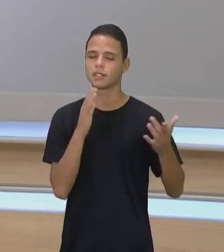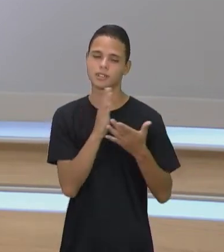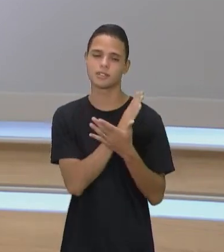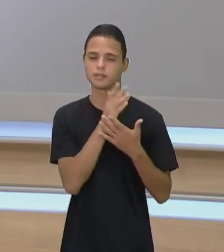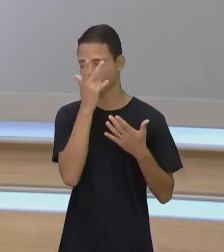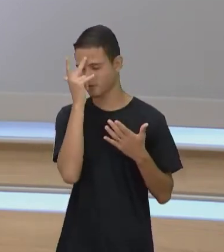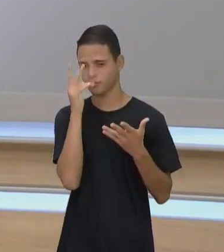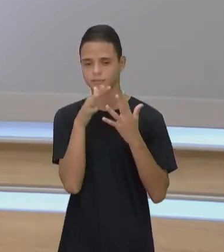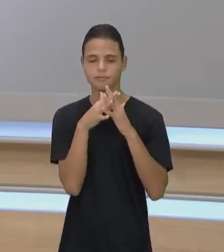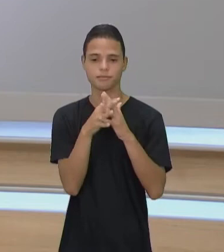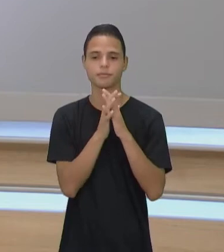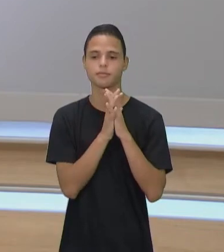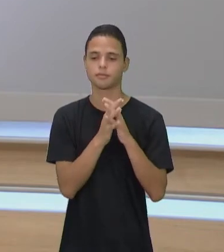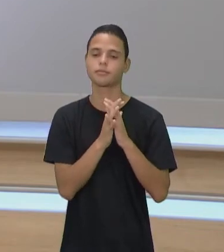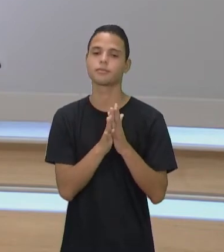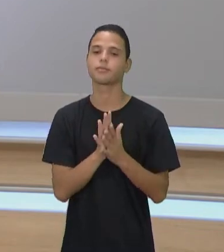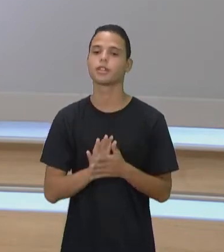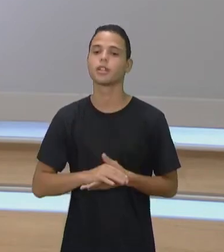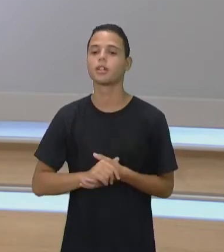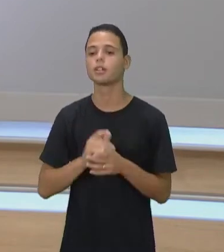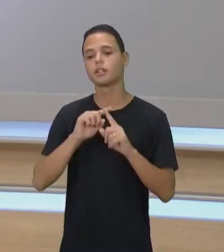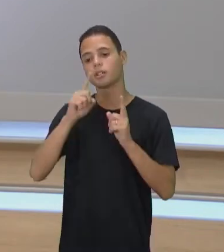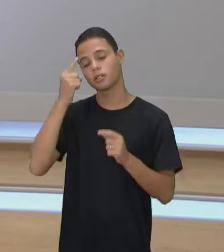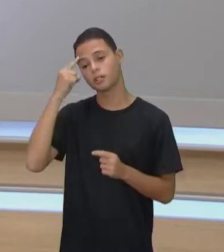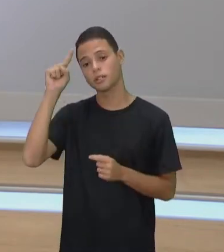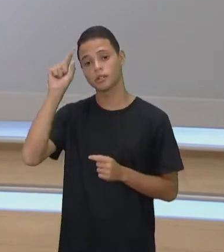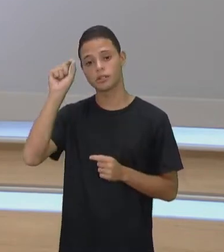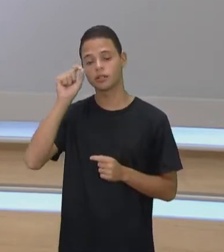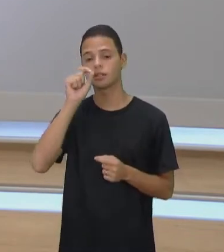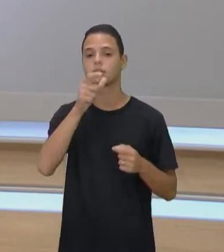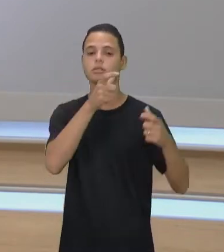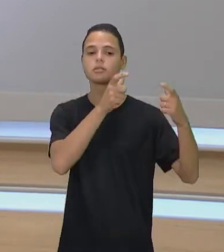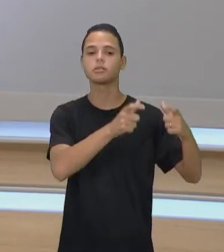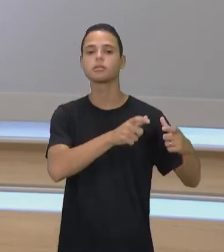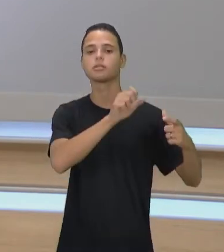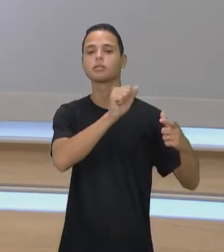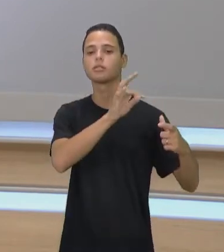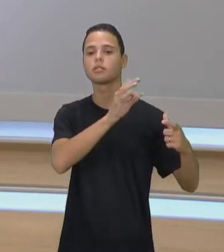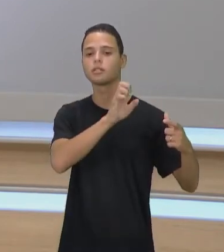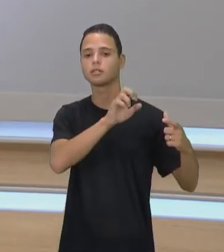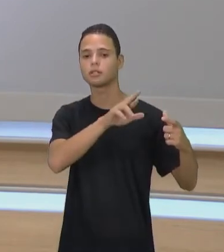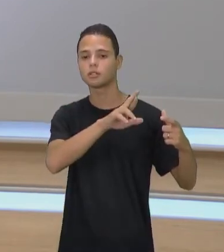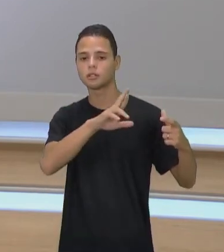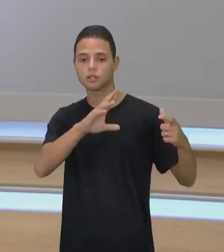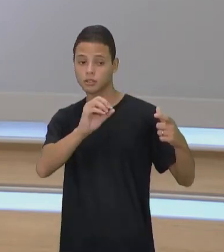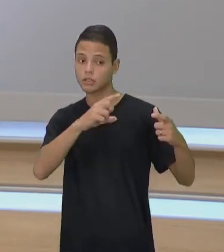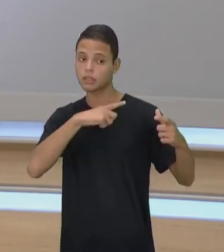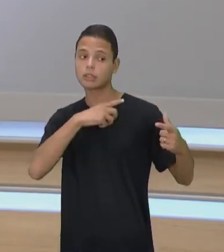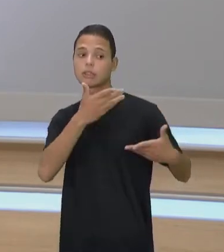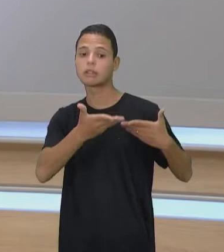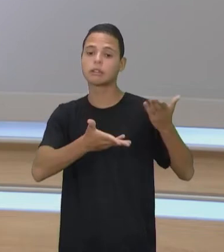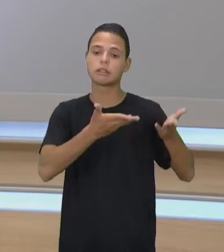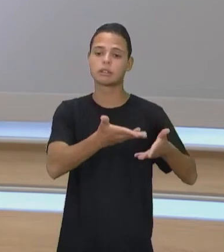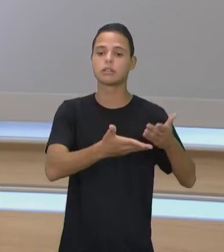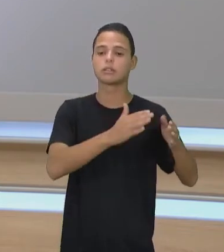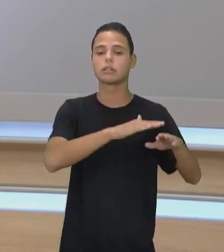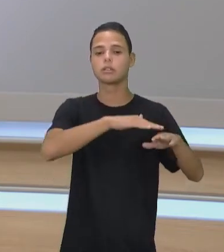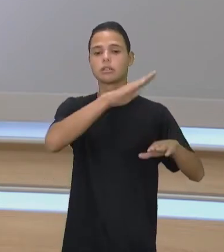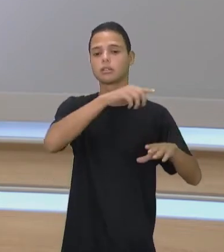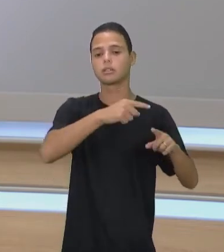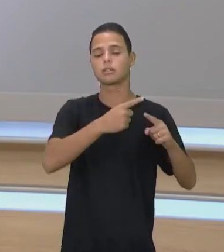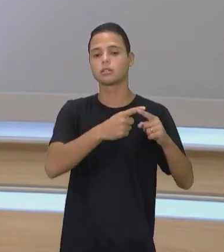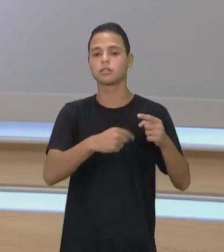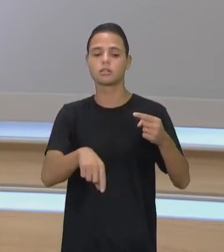sanitário, né? Enfim. Mas a ideia é que o aterro sanitário, ele tem muito mais cuidado, né, com esse lixo. Então,